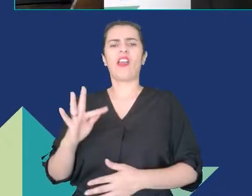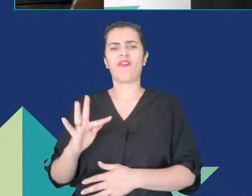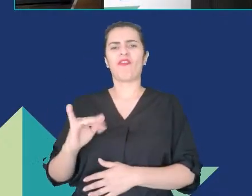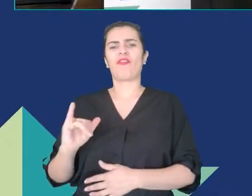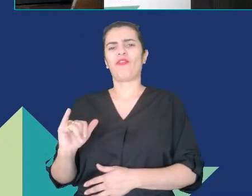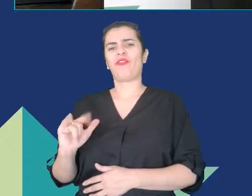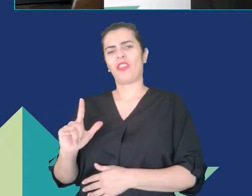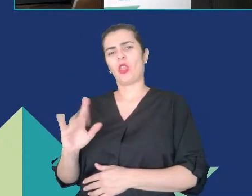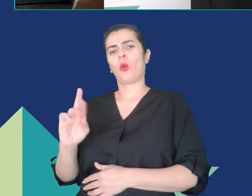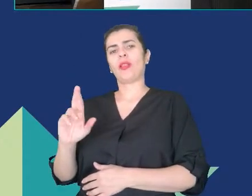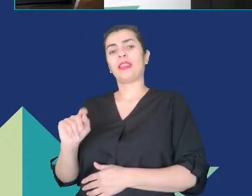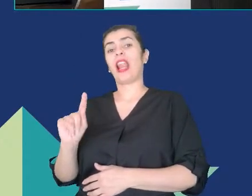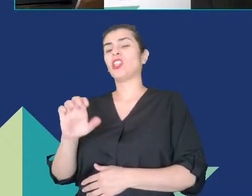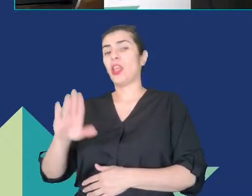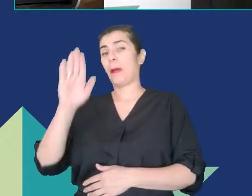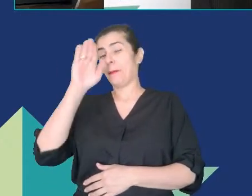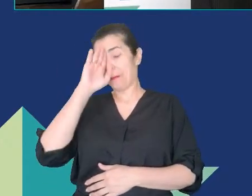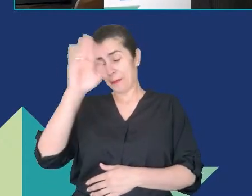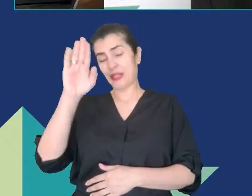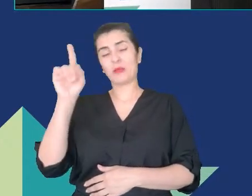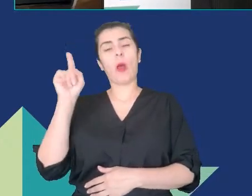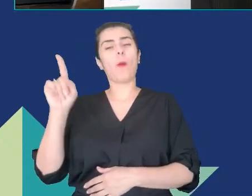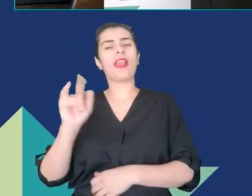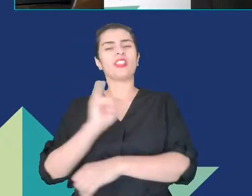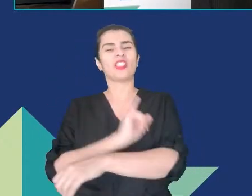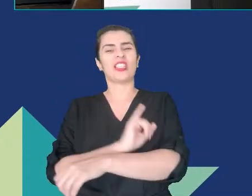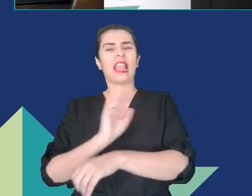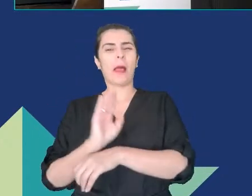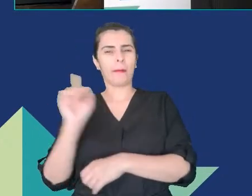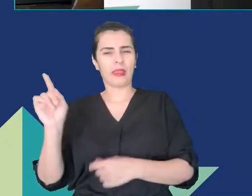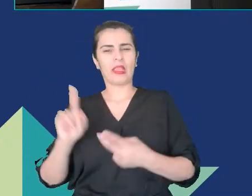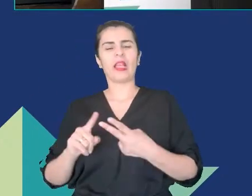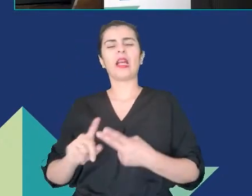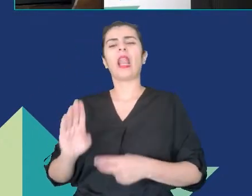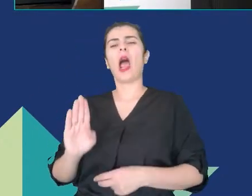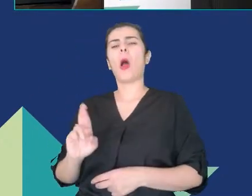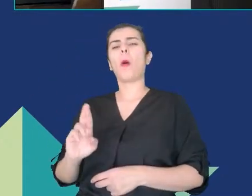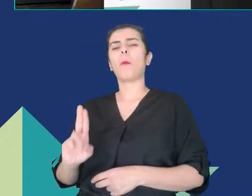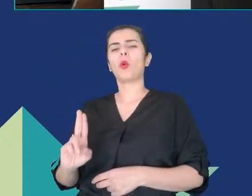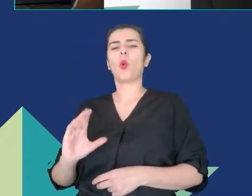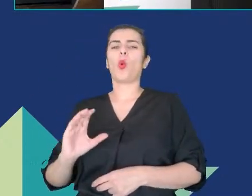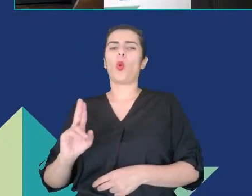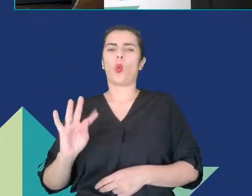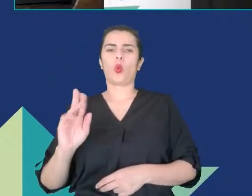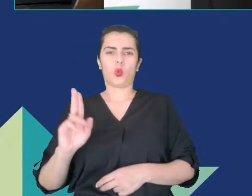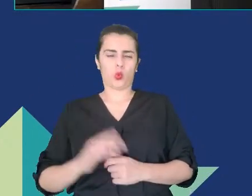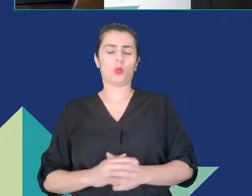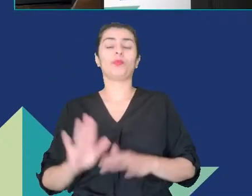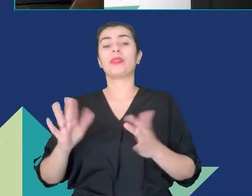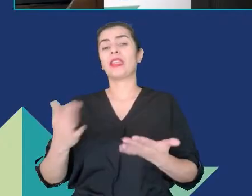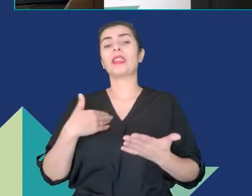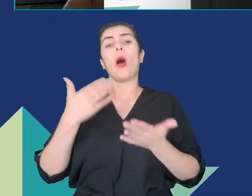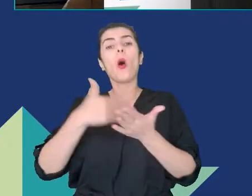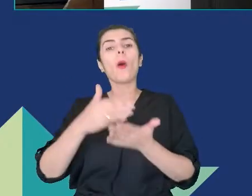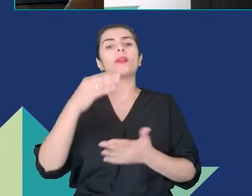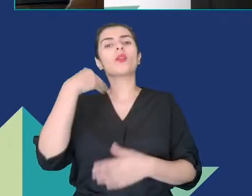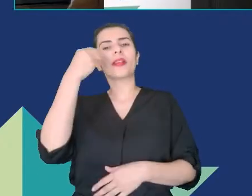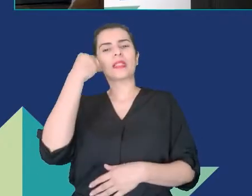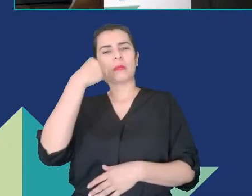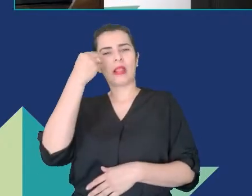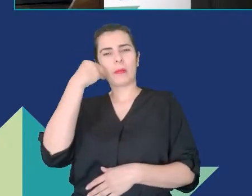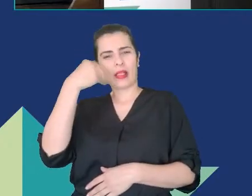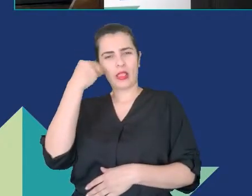são Itabira e Brucutu. Depois disso, a gente começou os nossos aterros experimentais. Então, a gente teve o aterro experimental